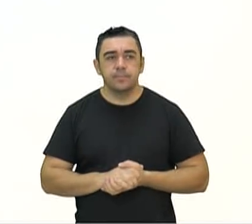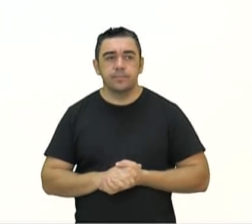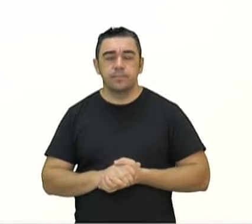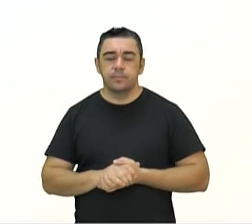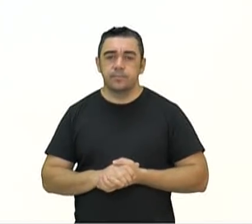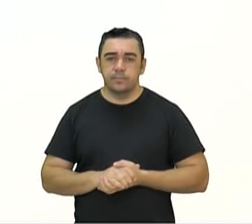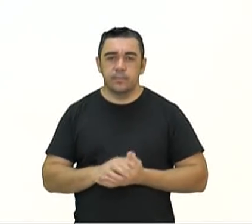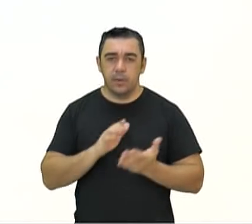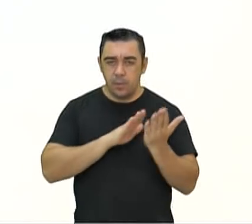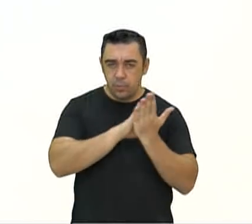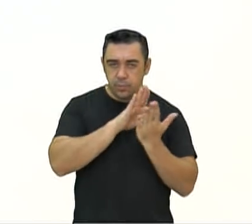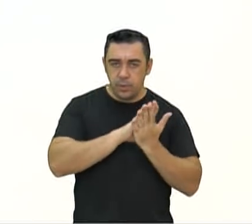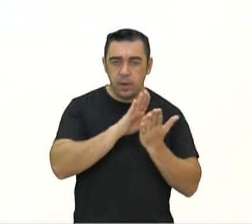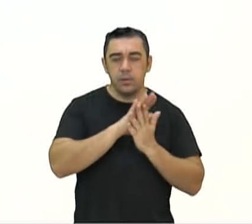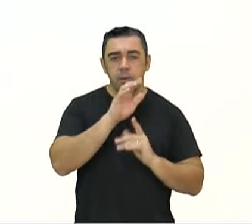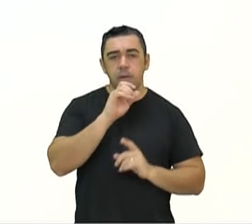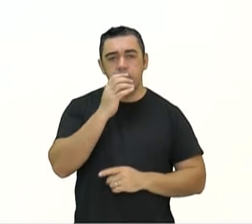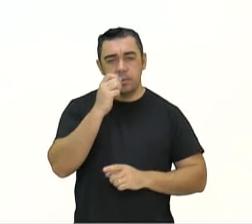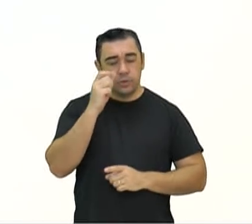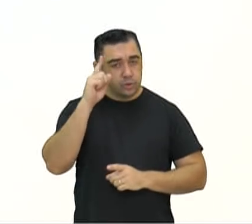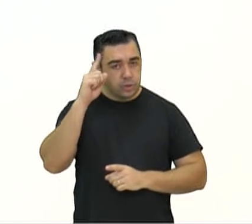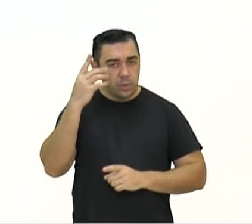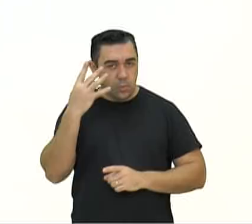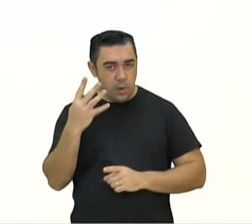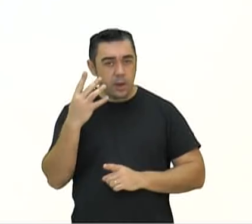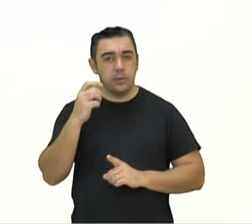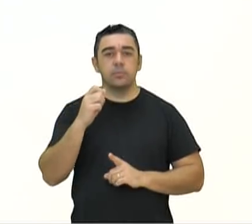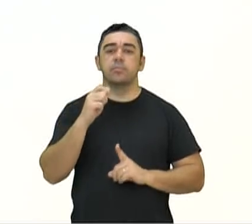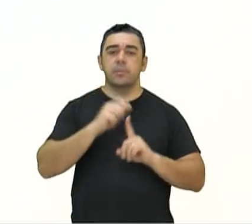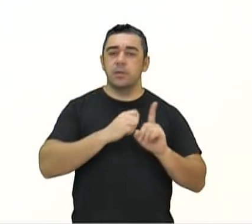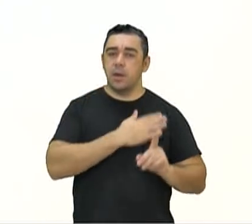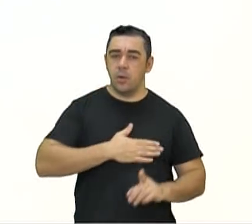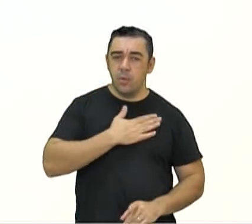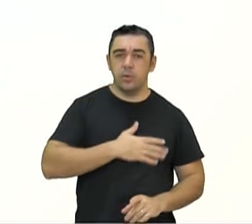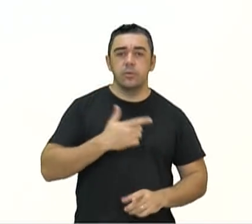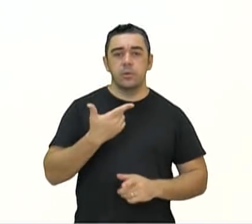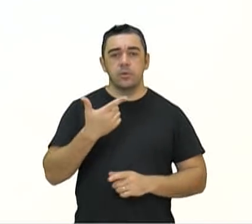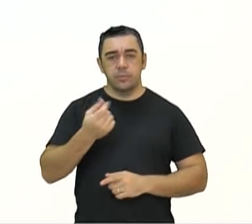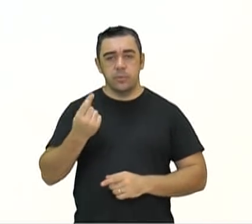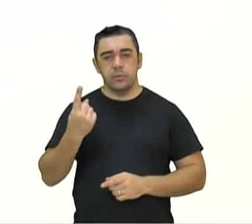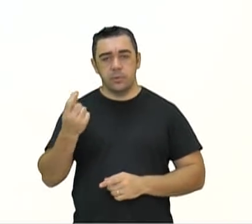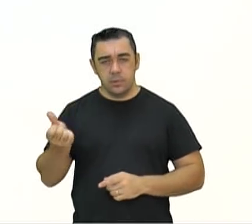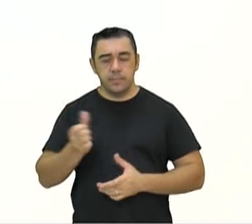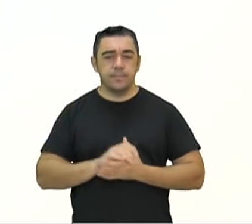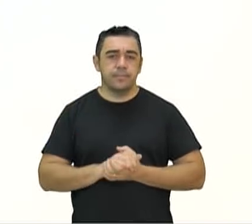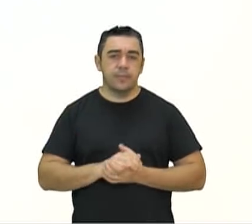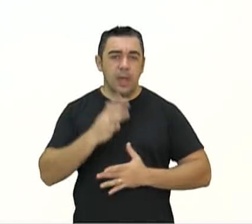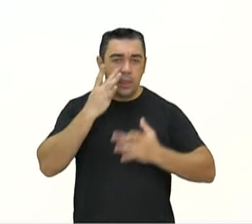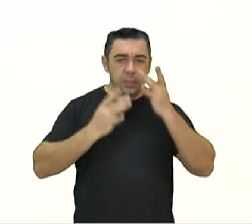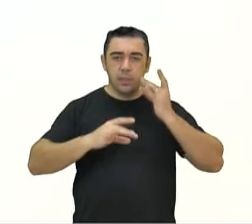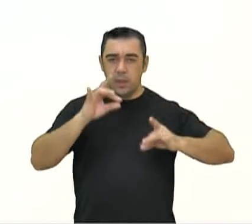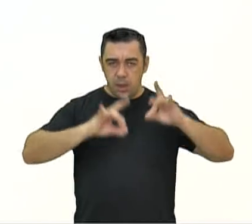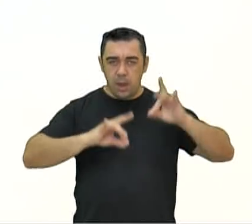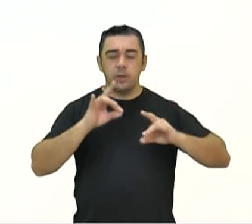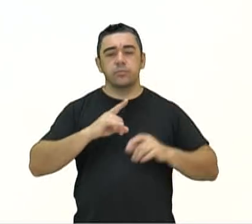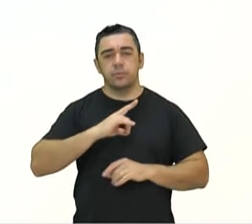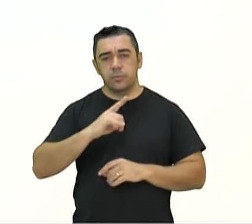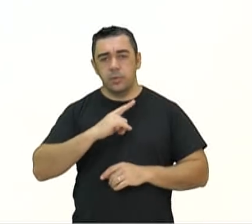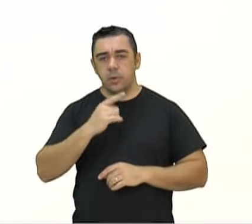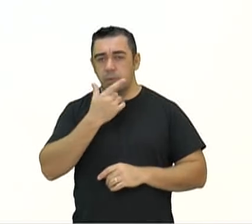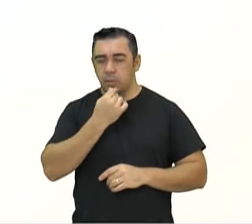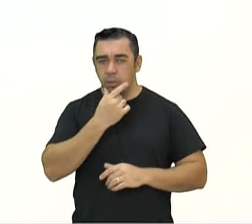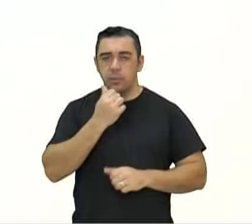Saltimbancos, publicado em 4 de agosto de 2016. Trata-se de uma peça de teatro de Sérgio Bardotti e Luiz